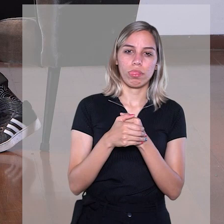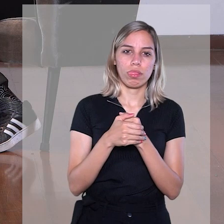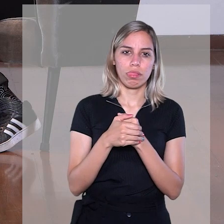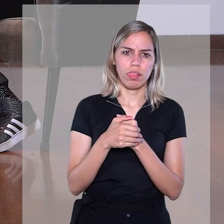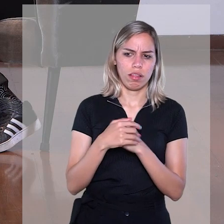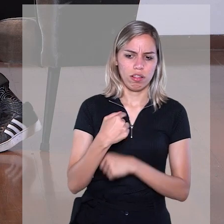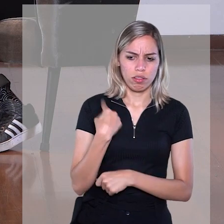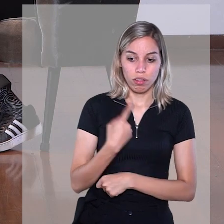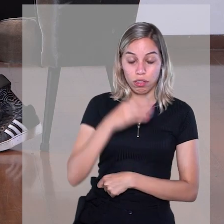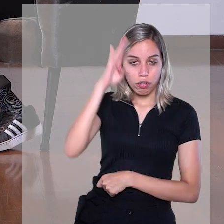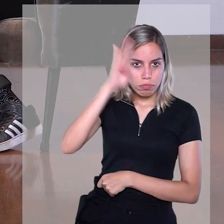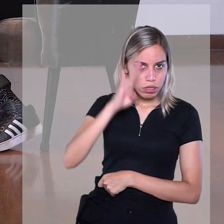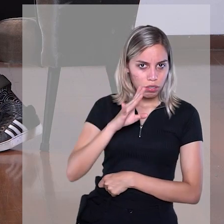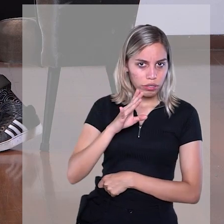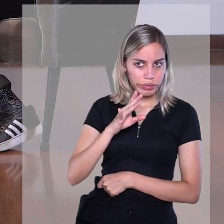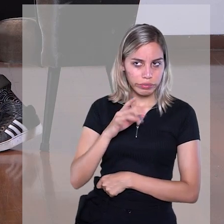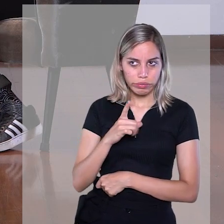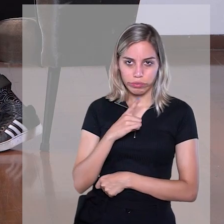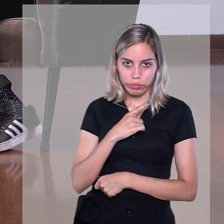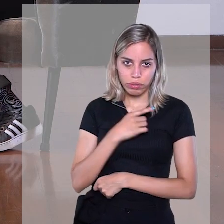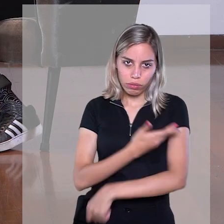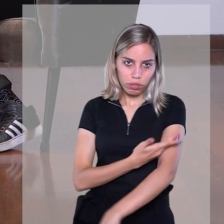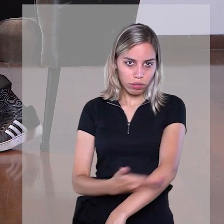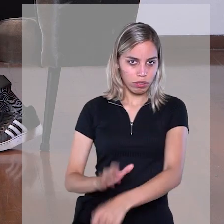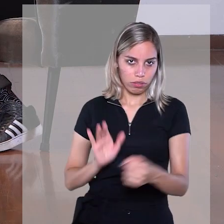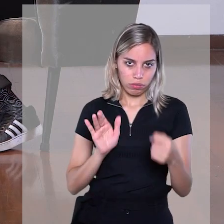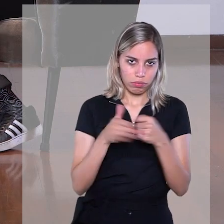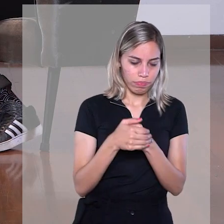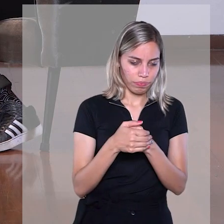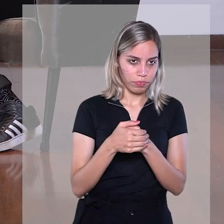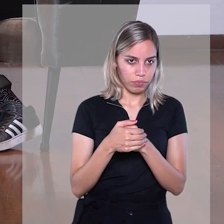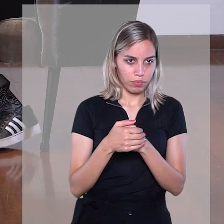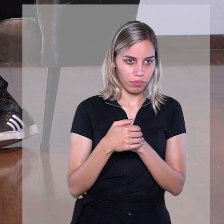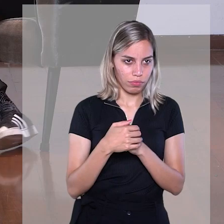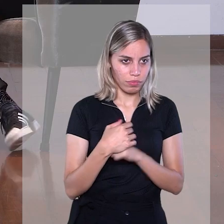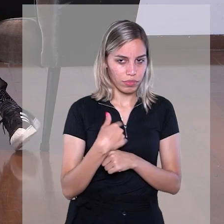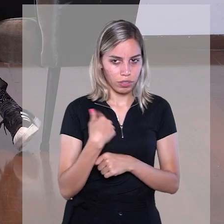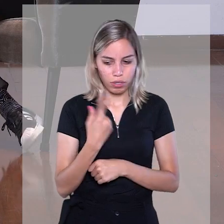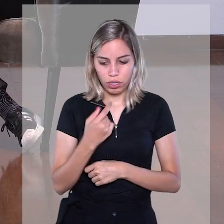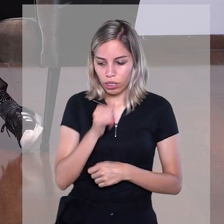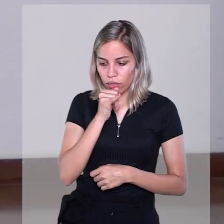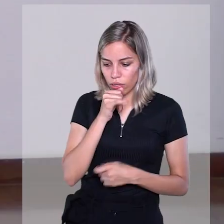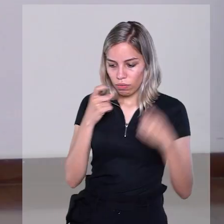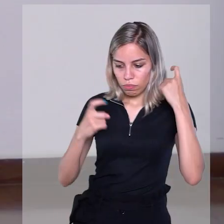Nós omitimos a parte da omissão, que estávamos preocupados com outra coisa. Sim, tem sempre outra coisa,